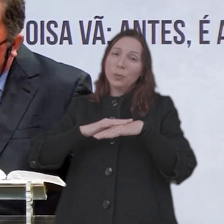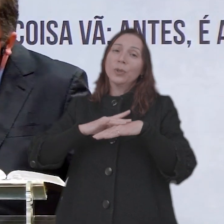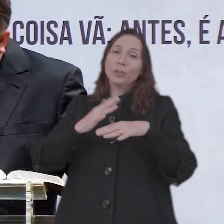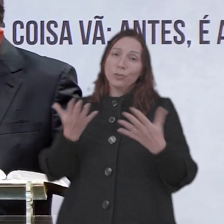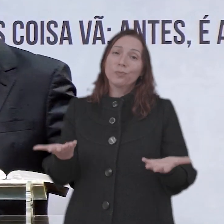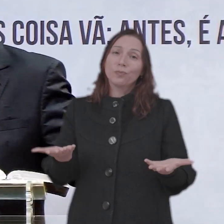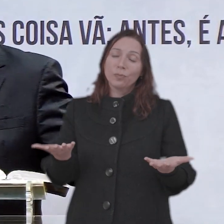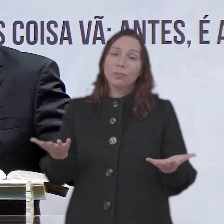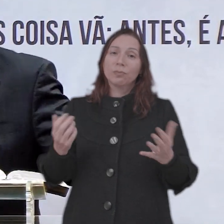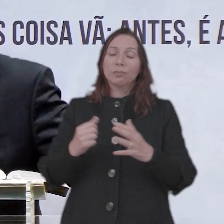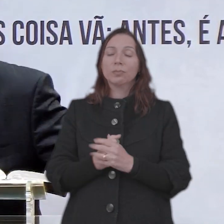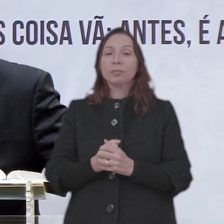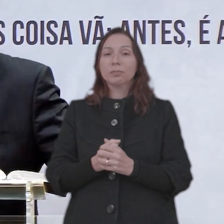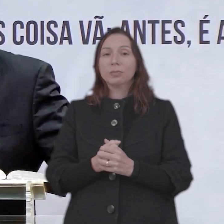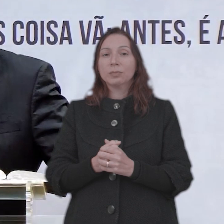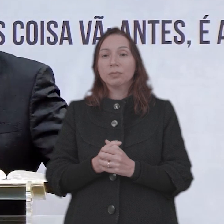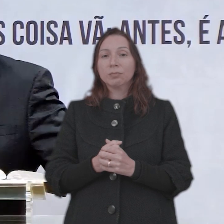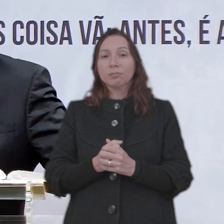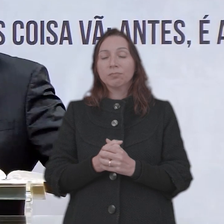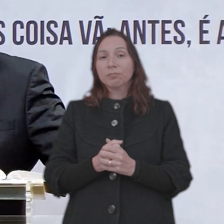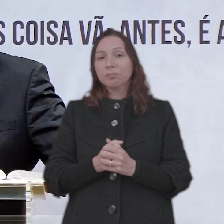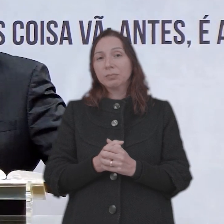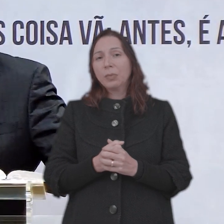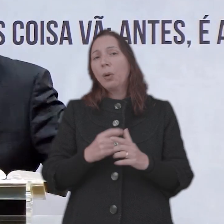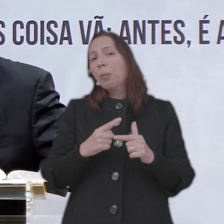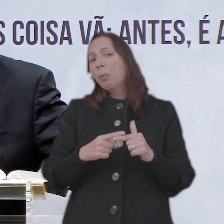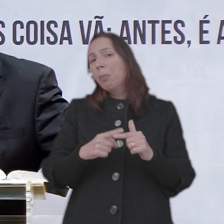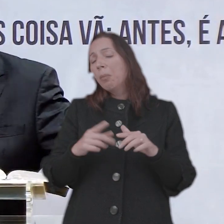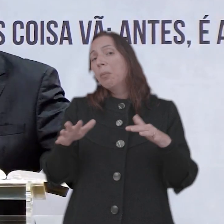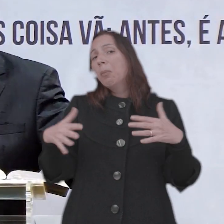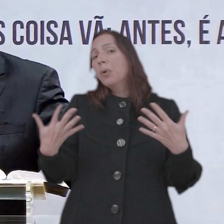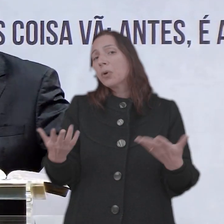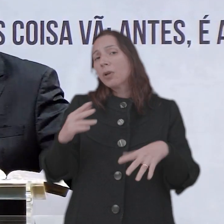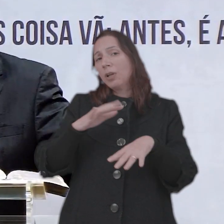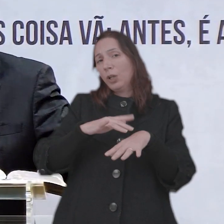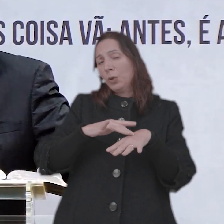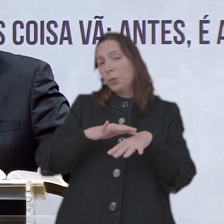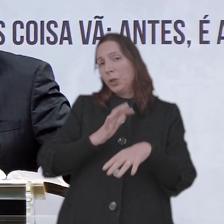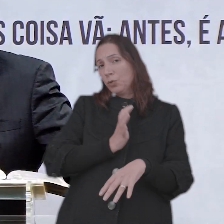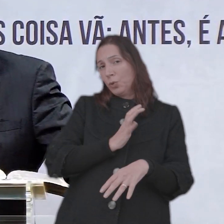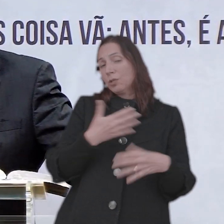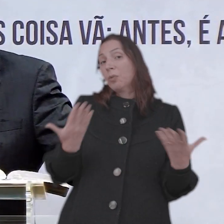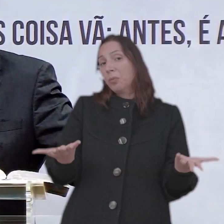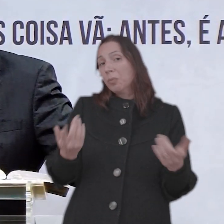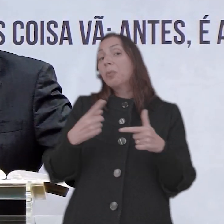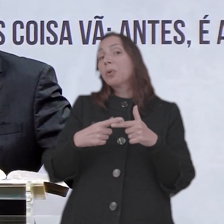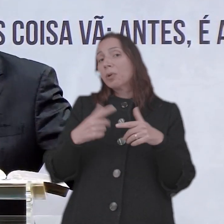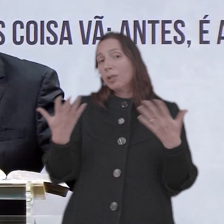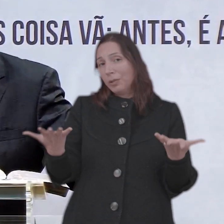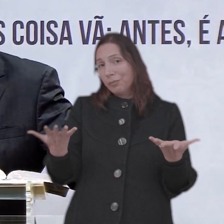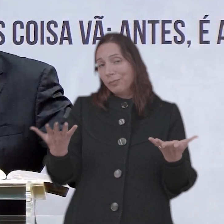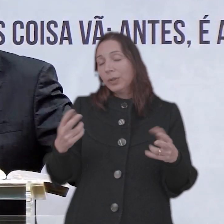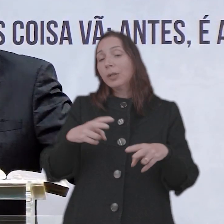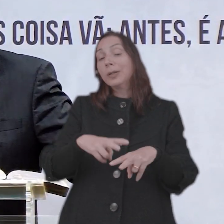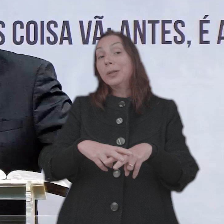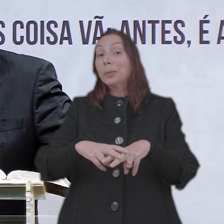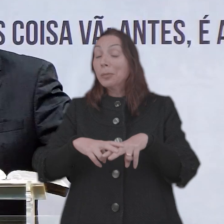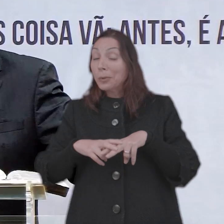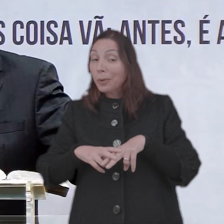Adoece em muitas ocasiões, por muitos motivos. Primeiro, pelo sofrimento.